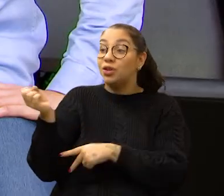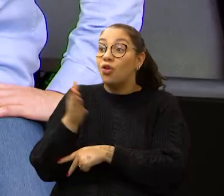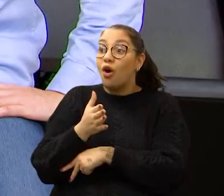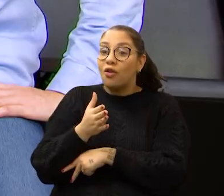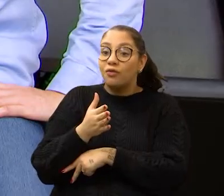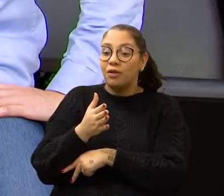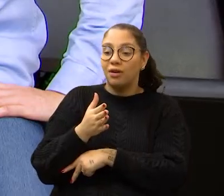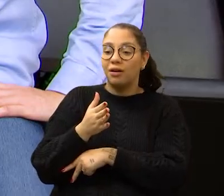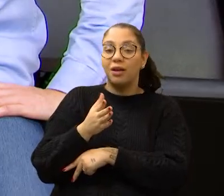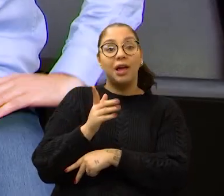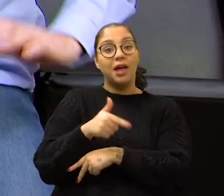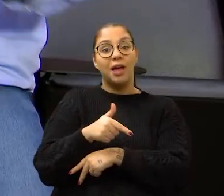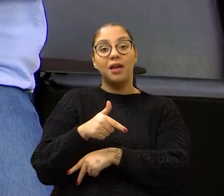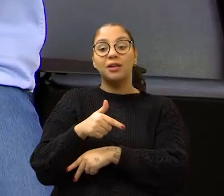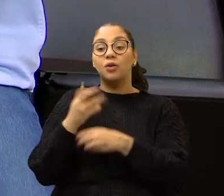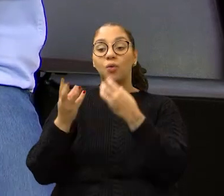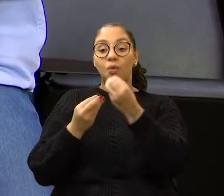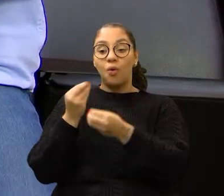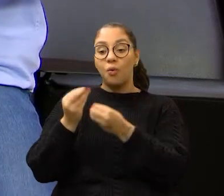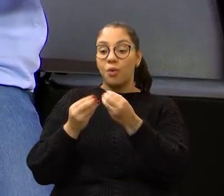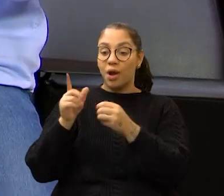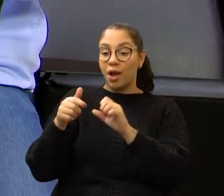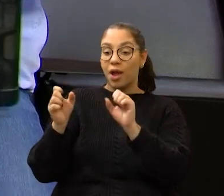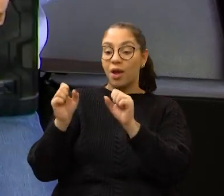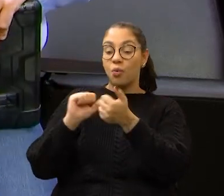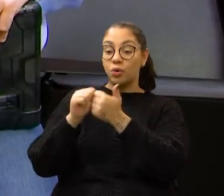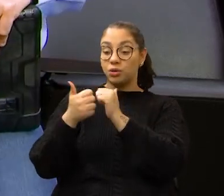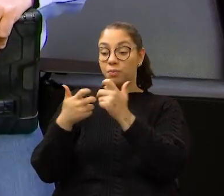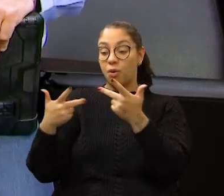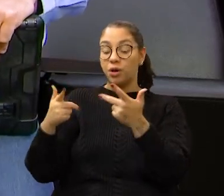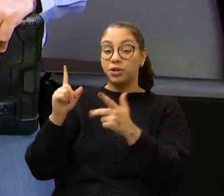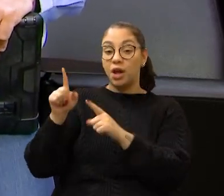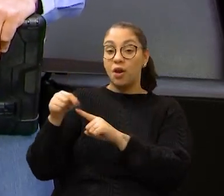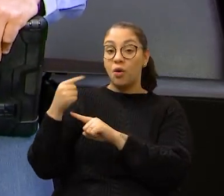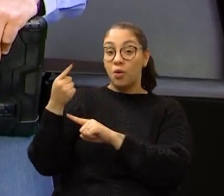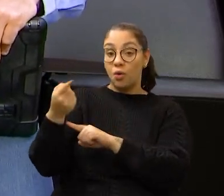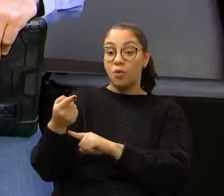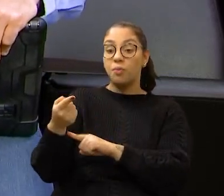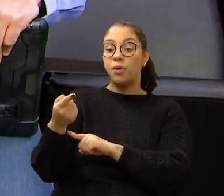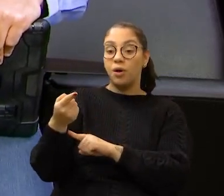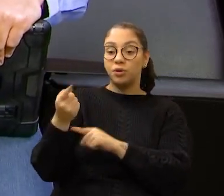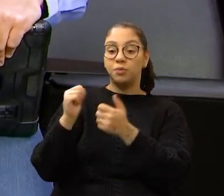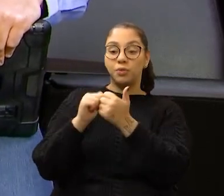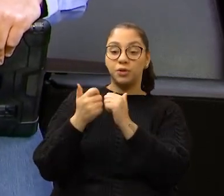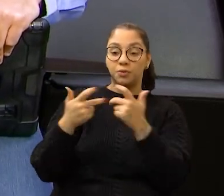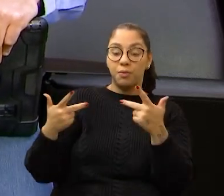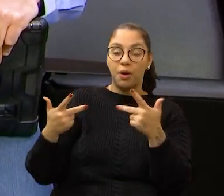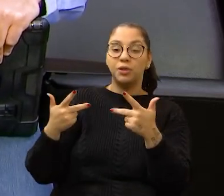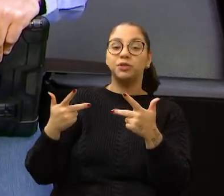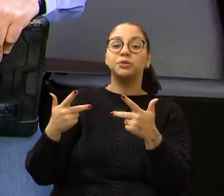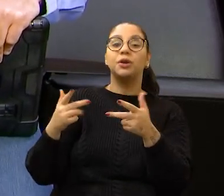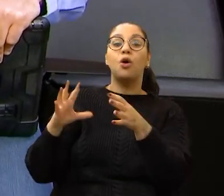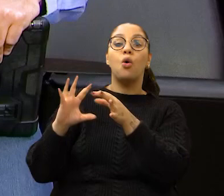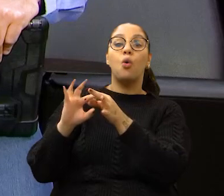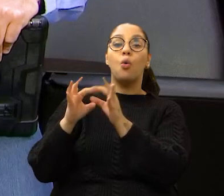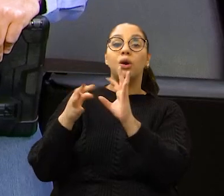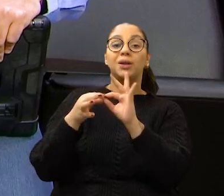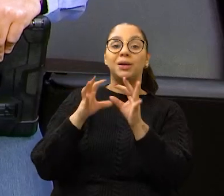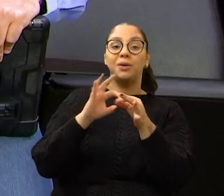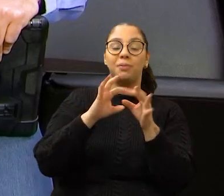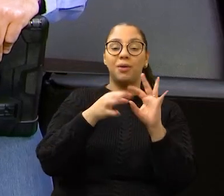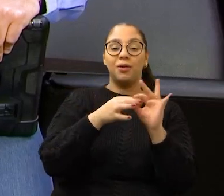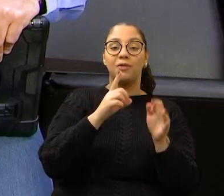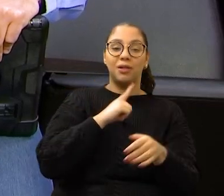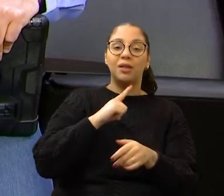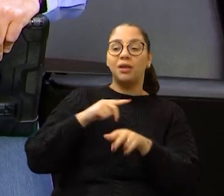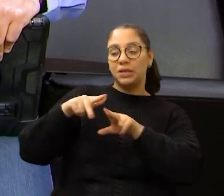É uma coisa nova para nós. É muito específico, né? Como o parkour vai ser o próximo esporte olímpico, assim como o skate agora entrou, o parkour